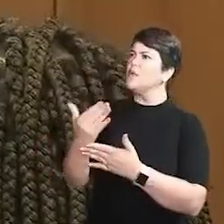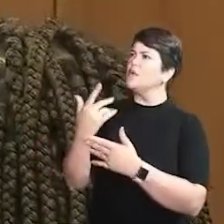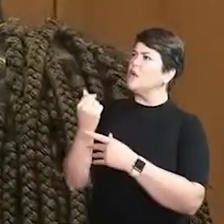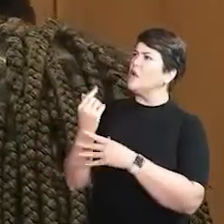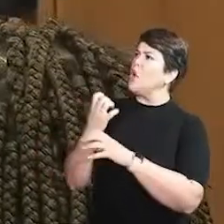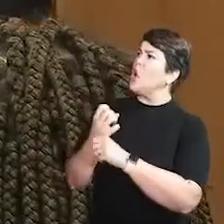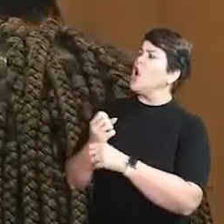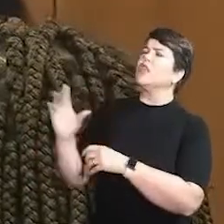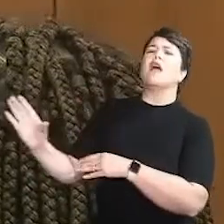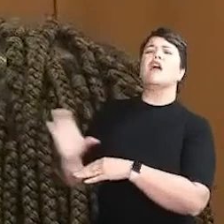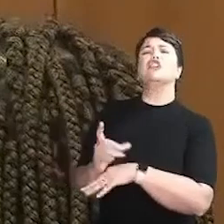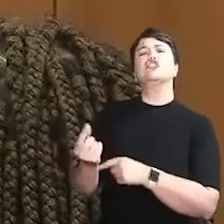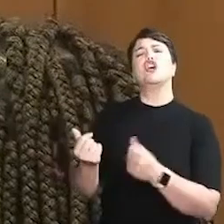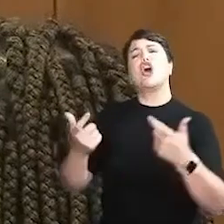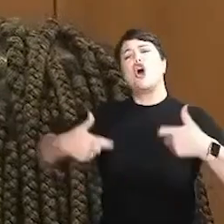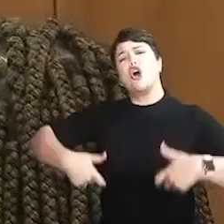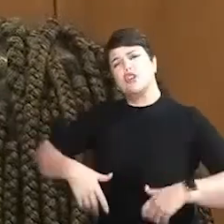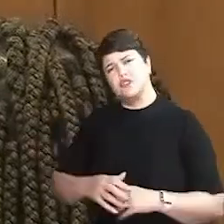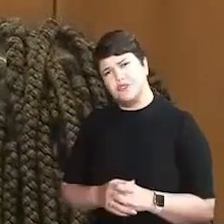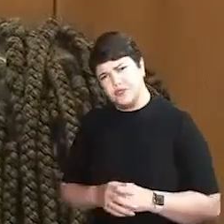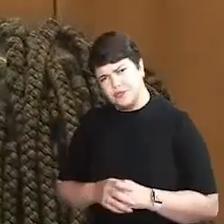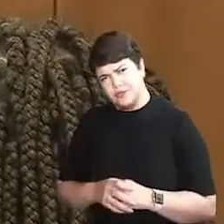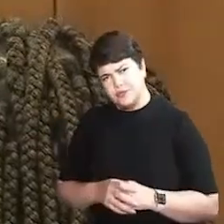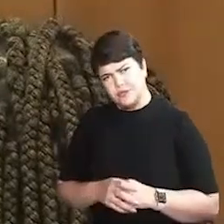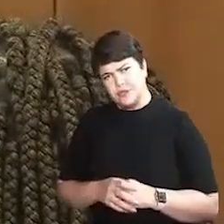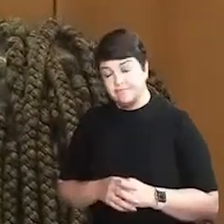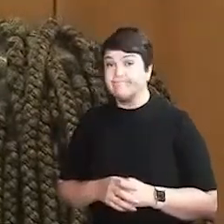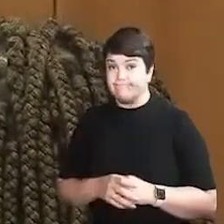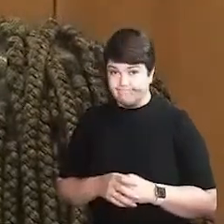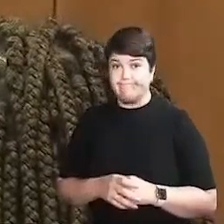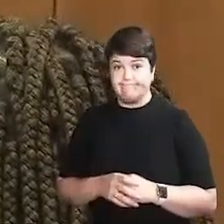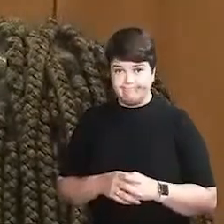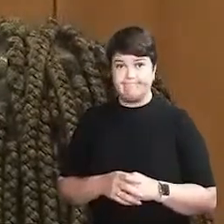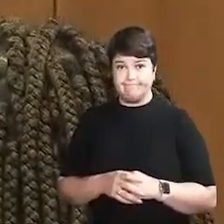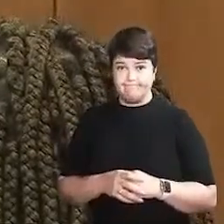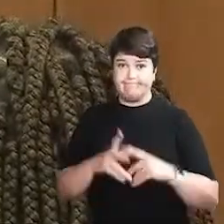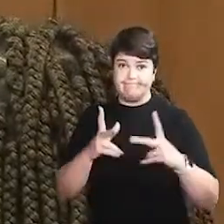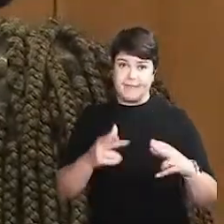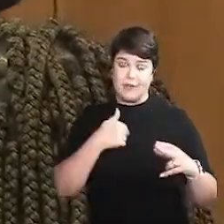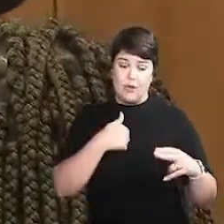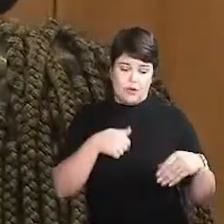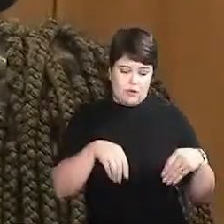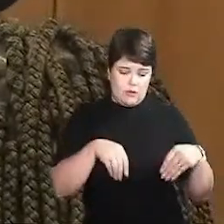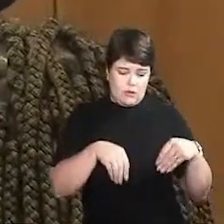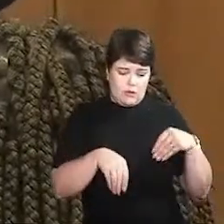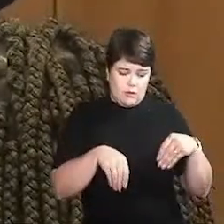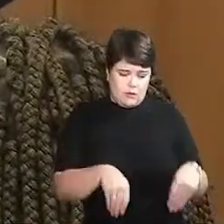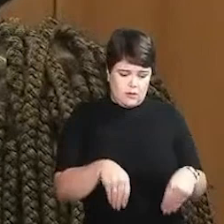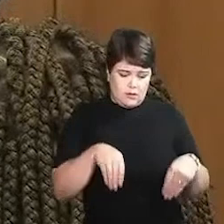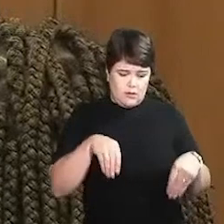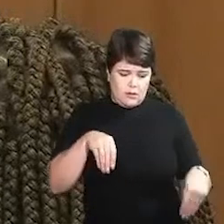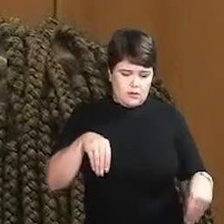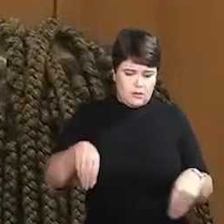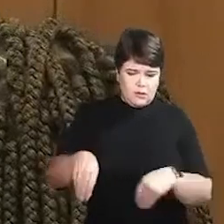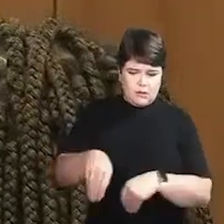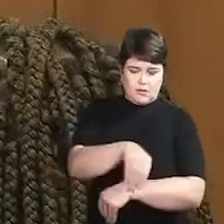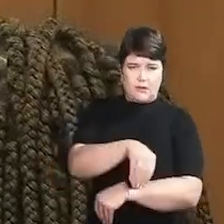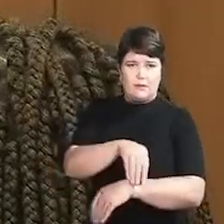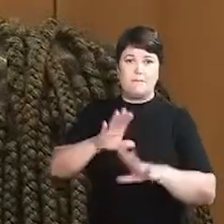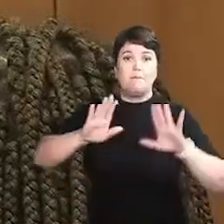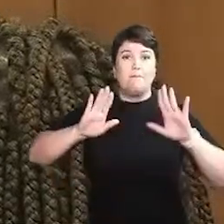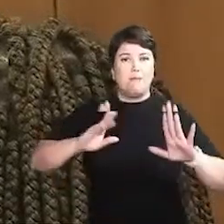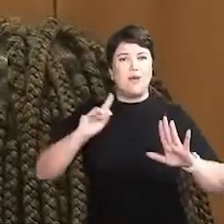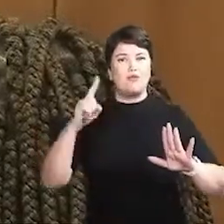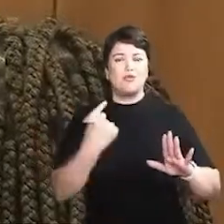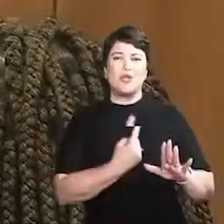dizendo De onde sairá o dinheiro exatamente do cobertor curto do FP mas nós temos